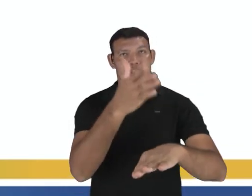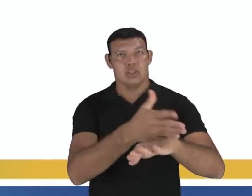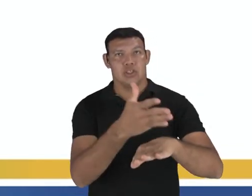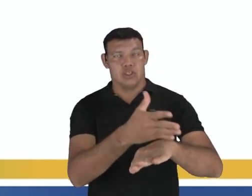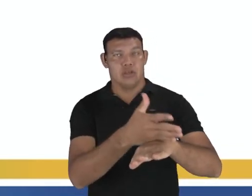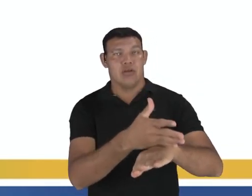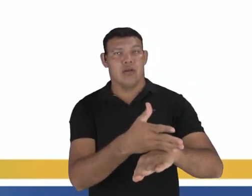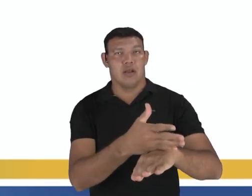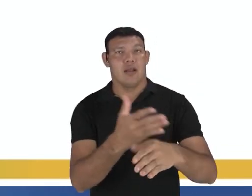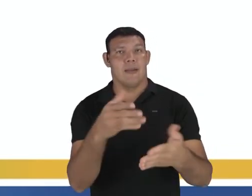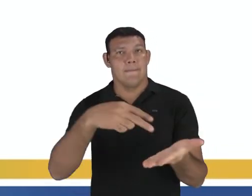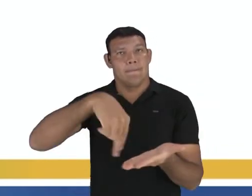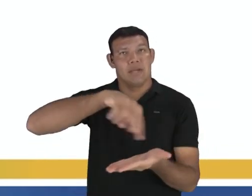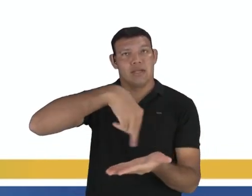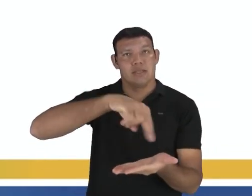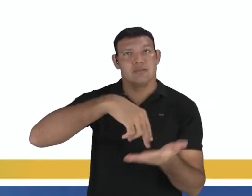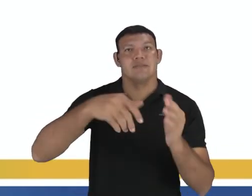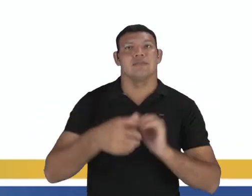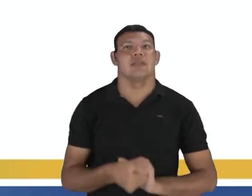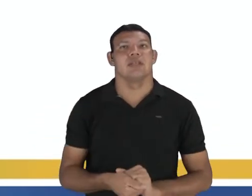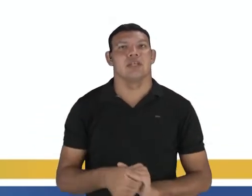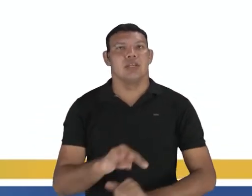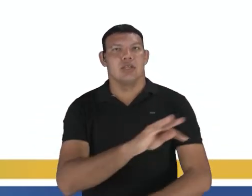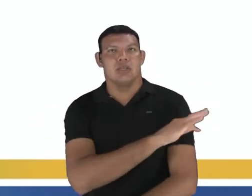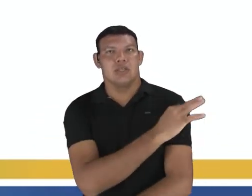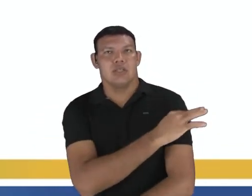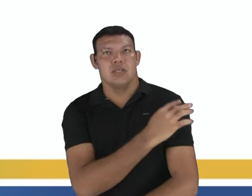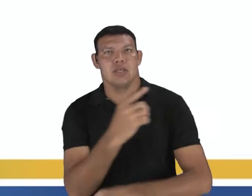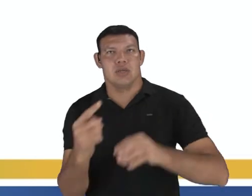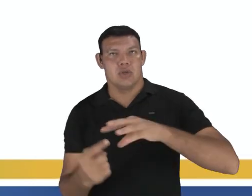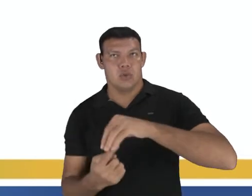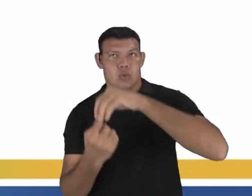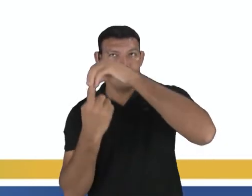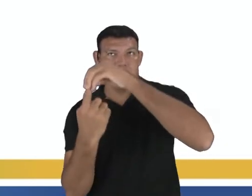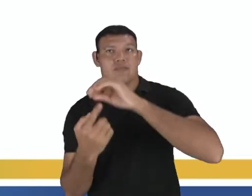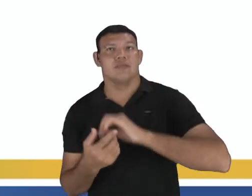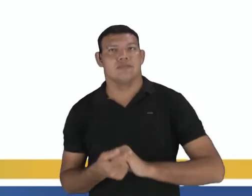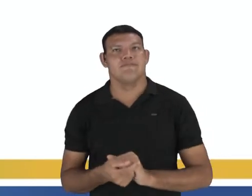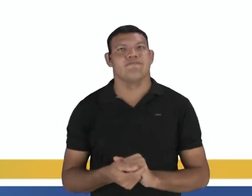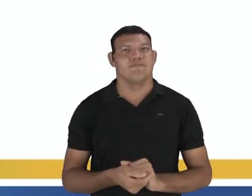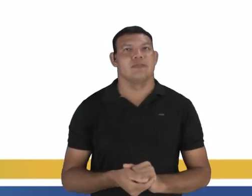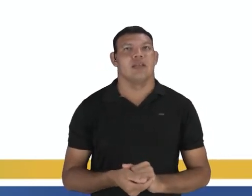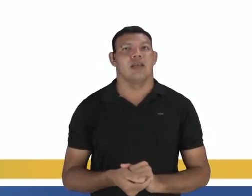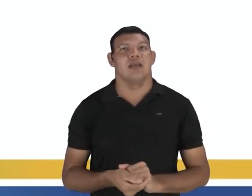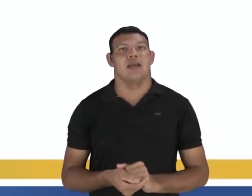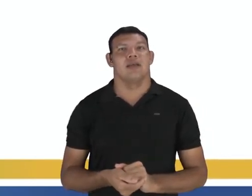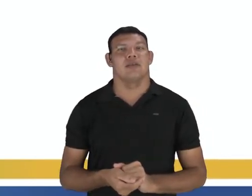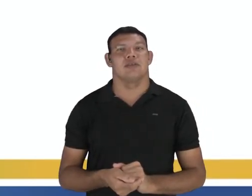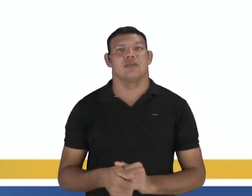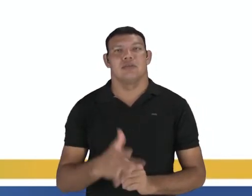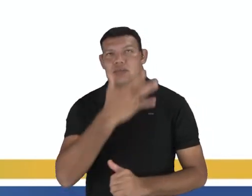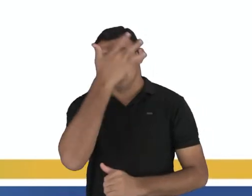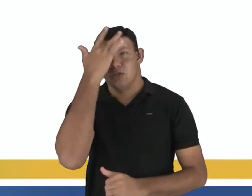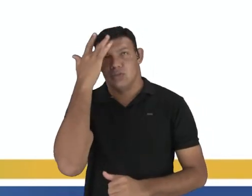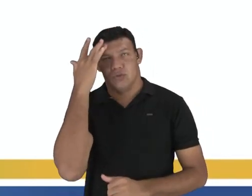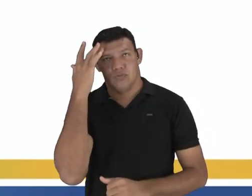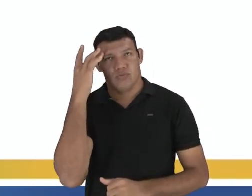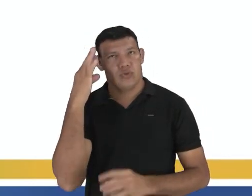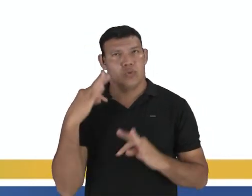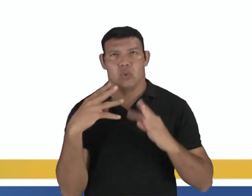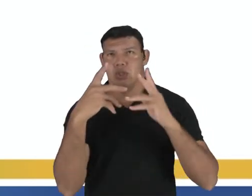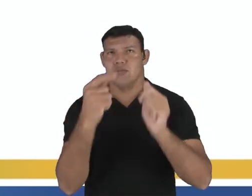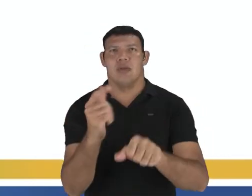não possui uma técnica única estabelecida. Todos os tipos de pessoas podem praticá-la. Sua técnica é